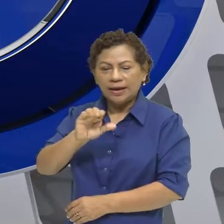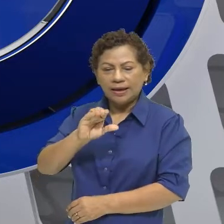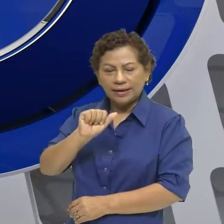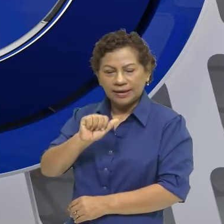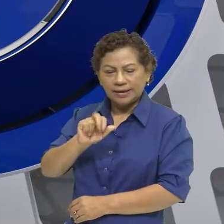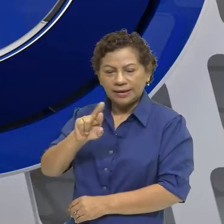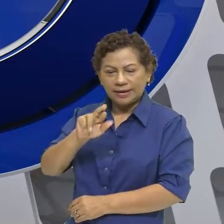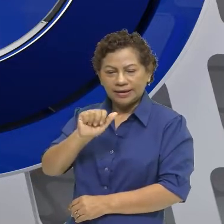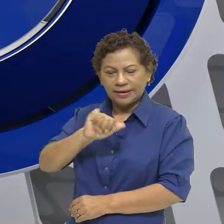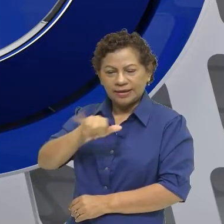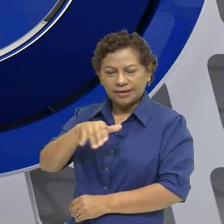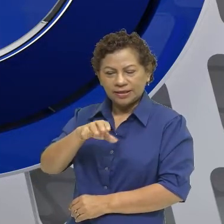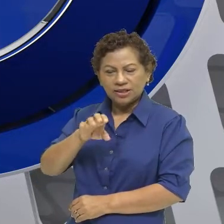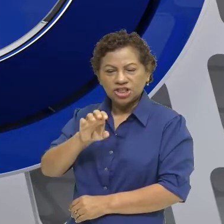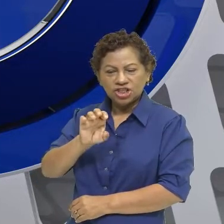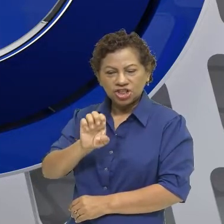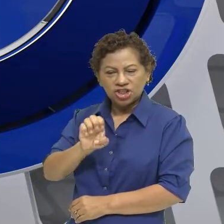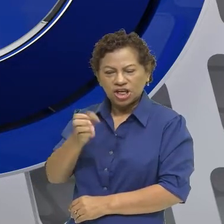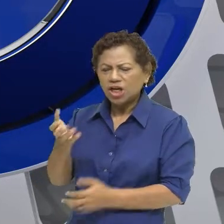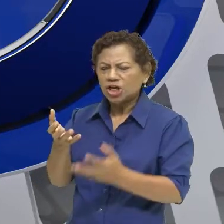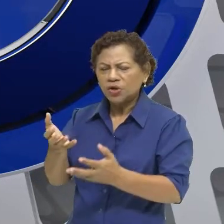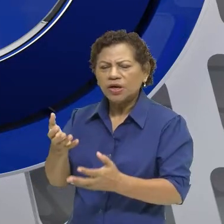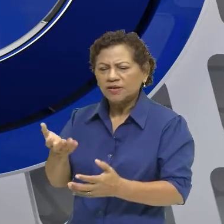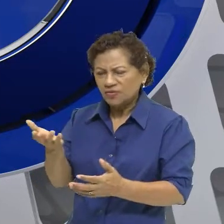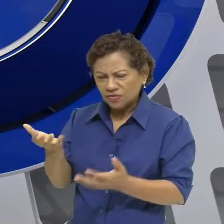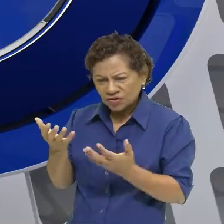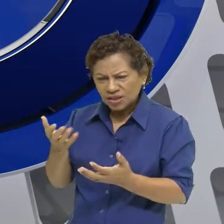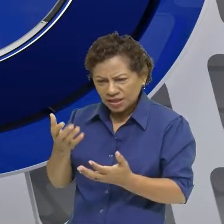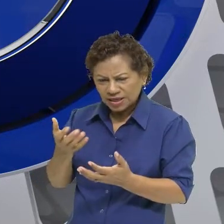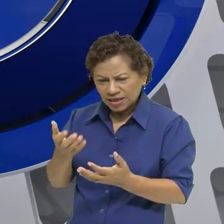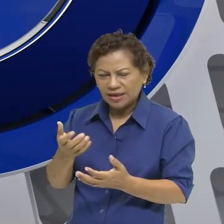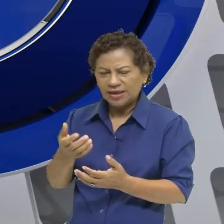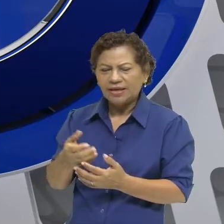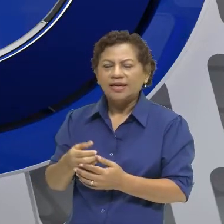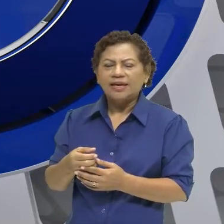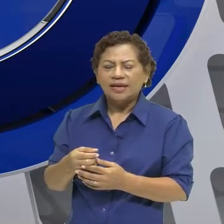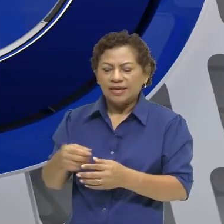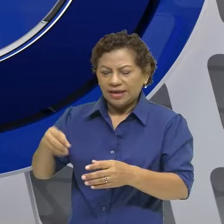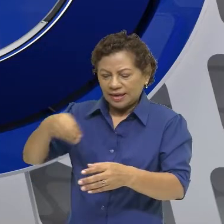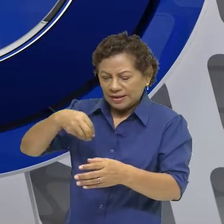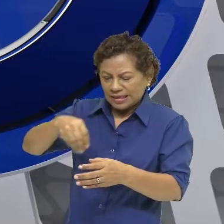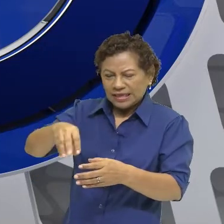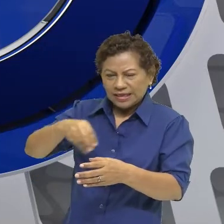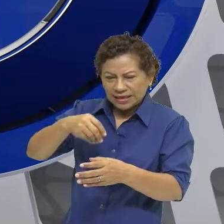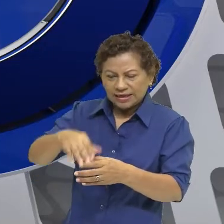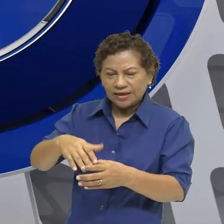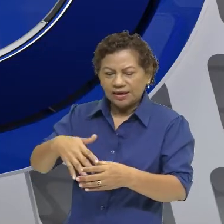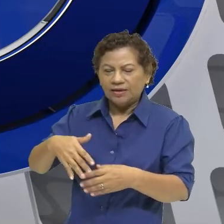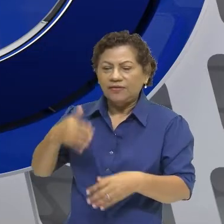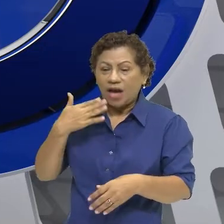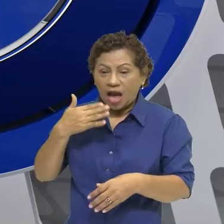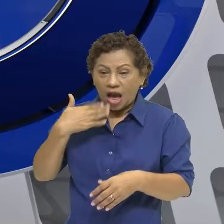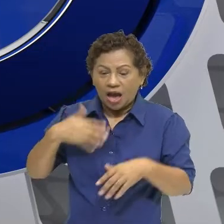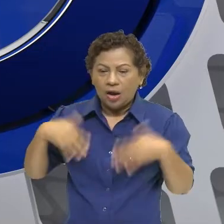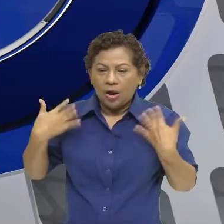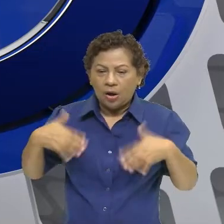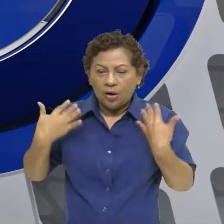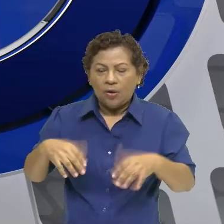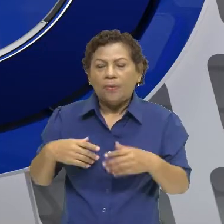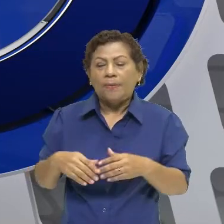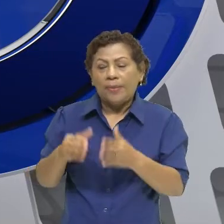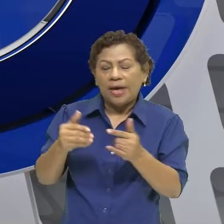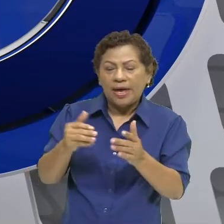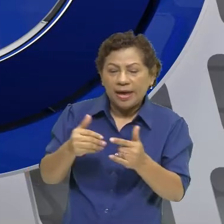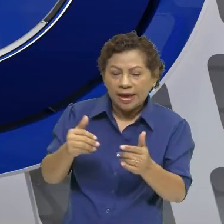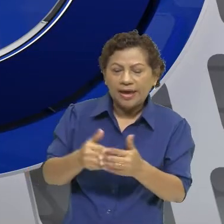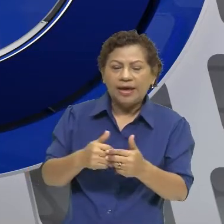quero quente, né? Eu gosto de comida quente. A minha prima que mora lá levantou e falou assim: não, tu não gosta de pimenta, pede frio. Aí